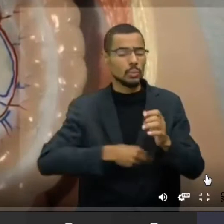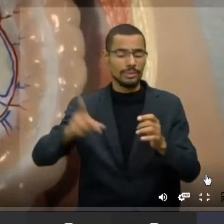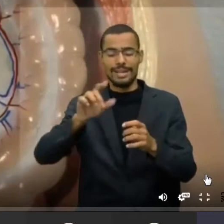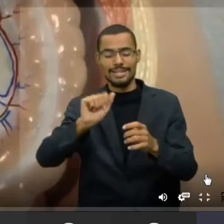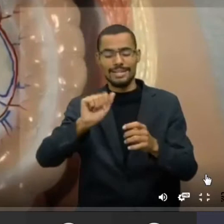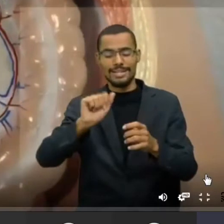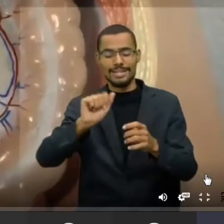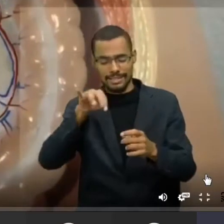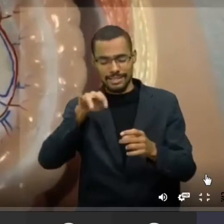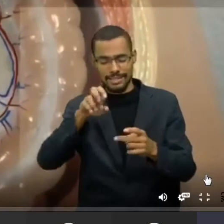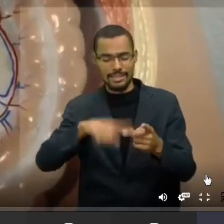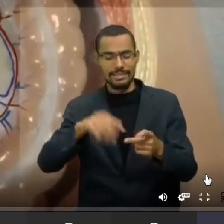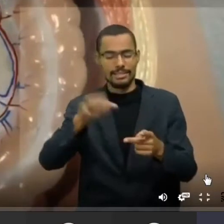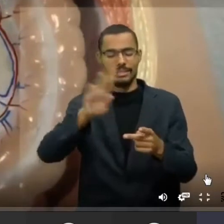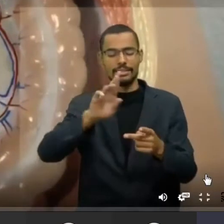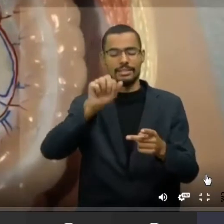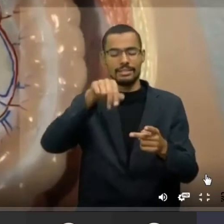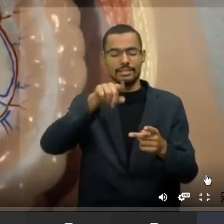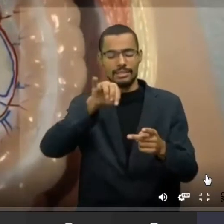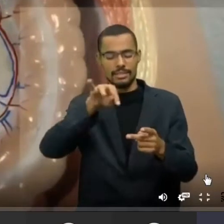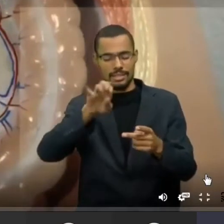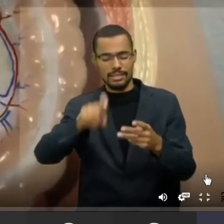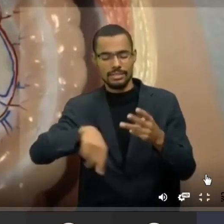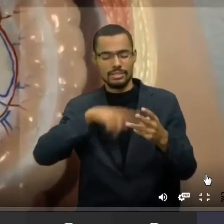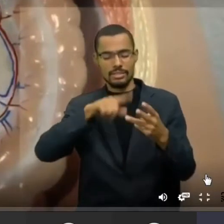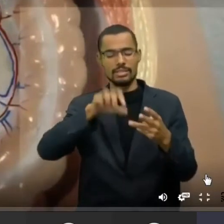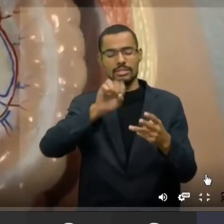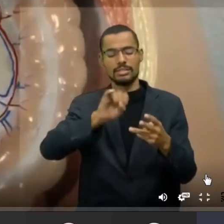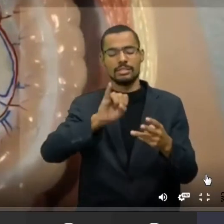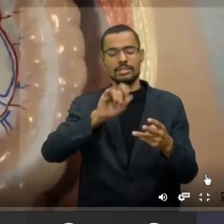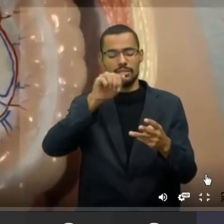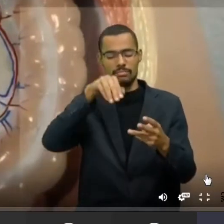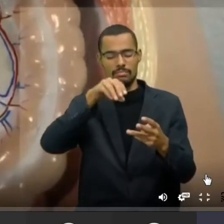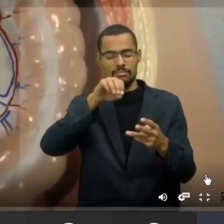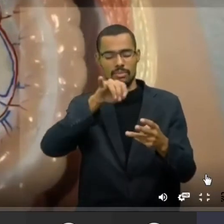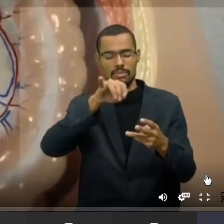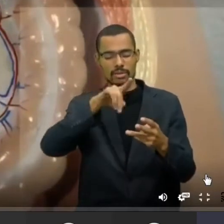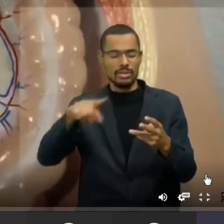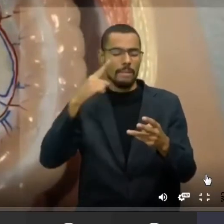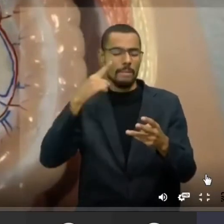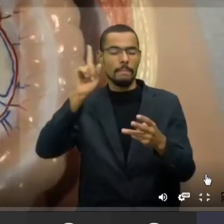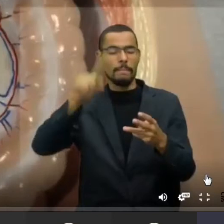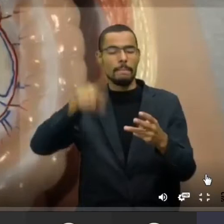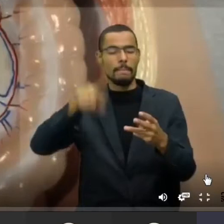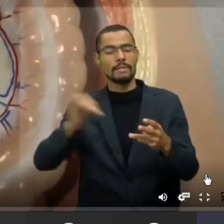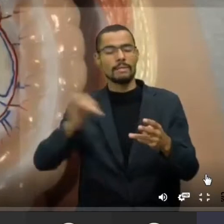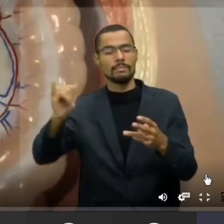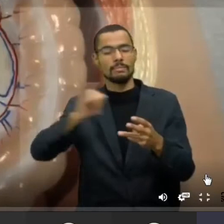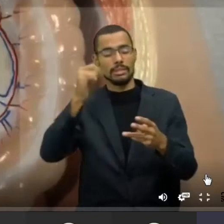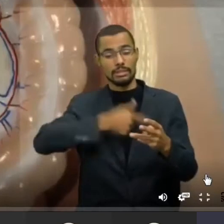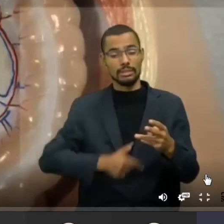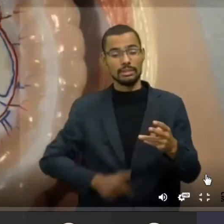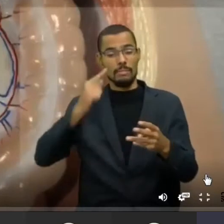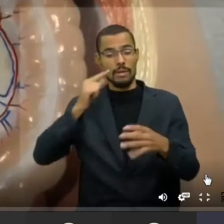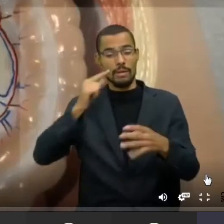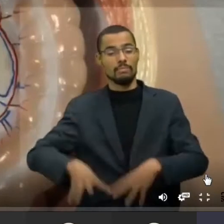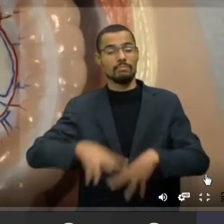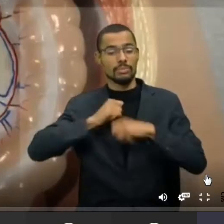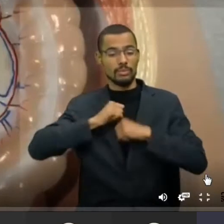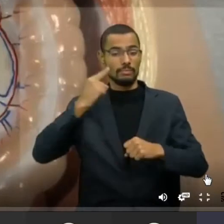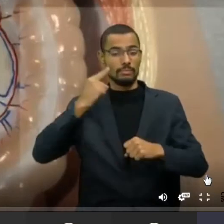transverso, descendente e sigmoide. Então, ali nessa porção do intestino grosso é onde ocorre